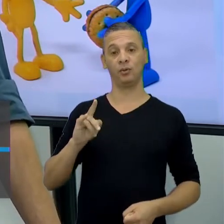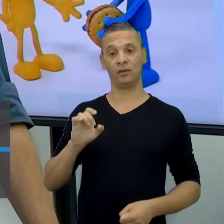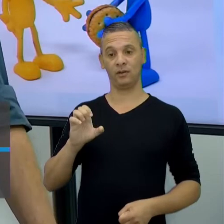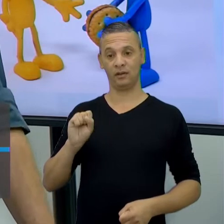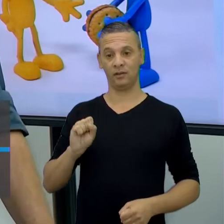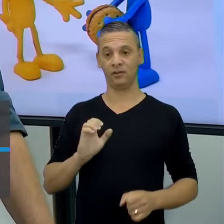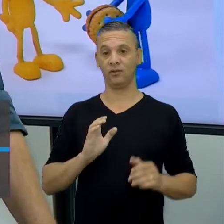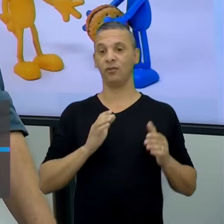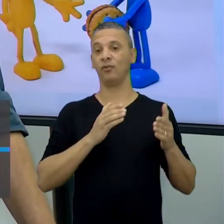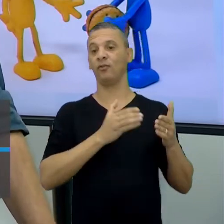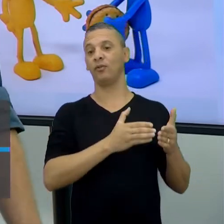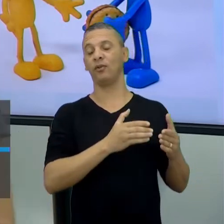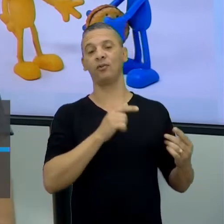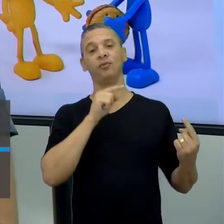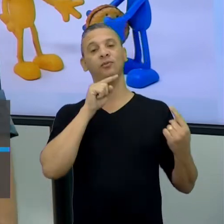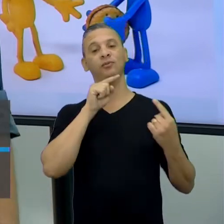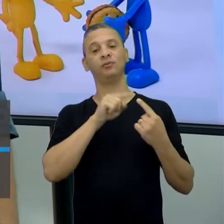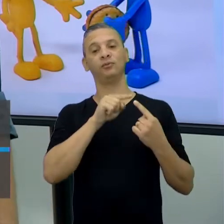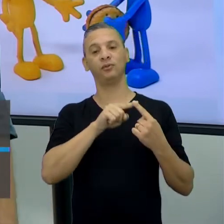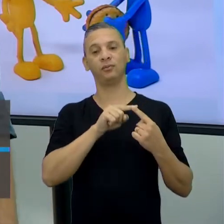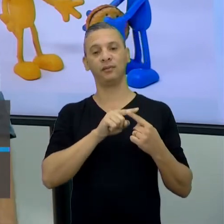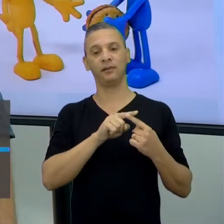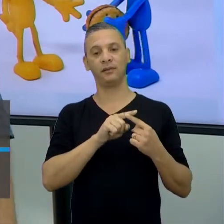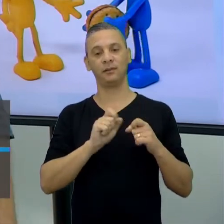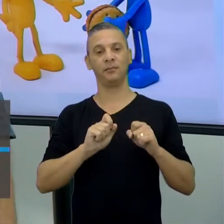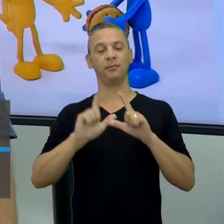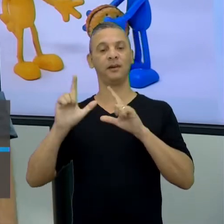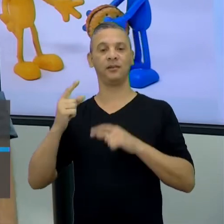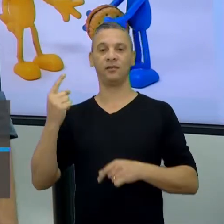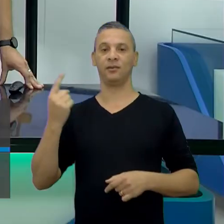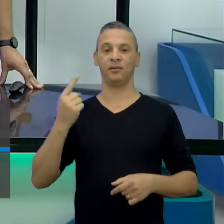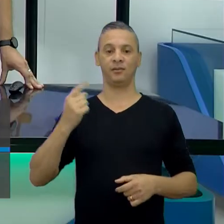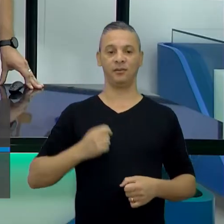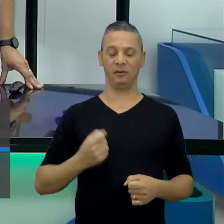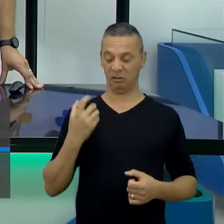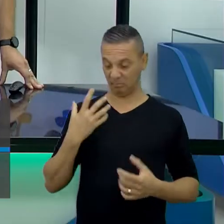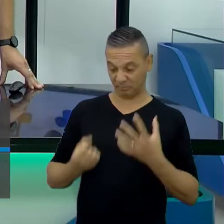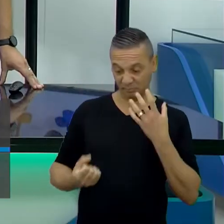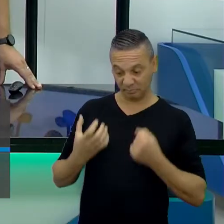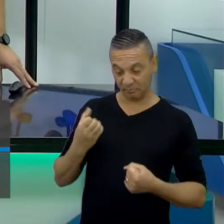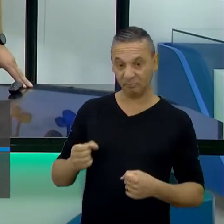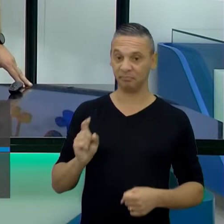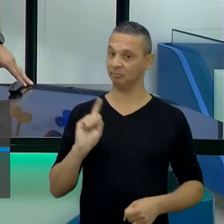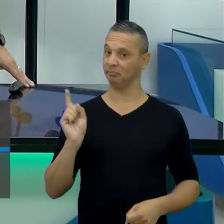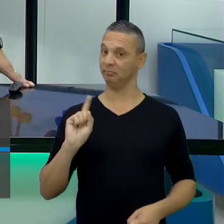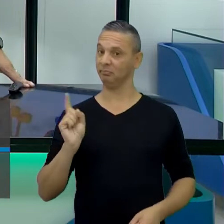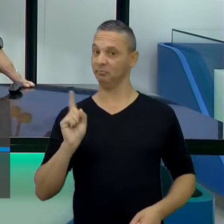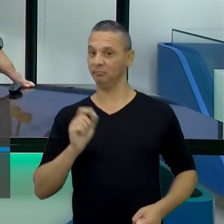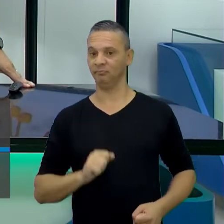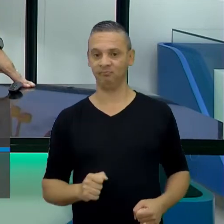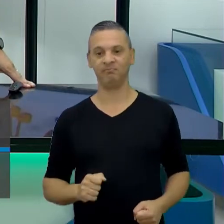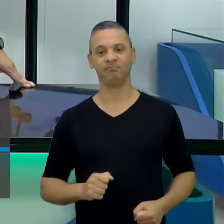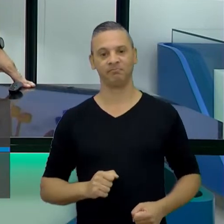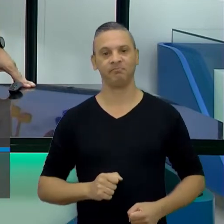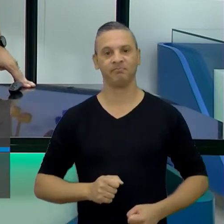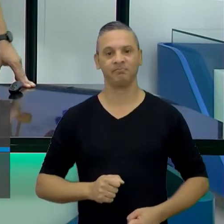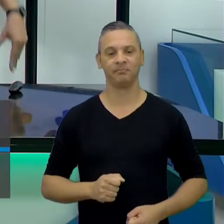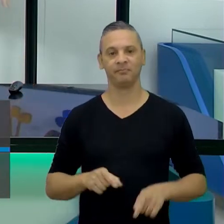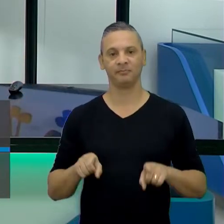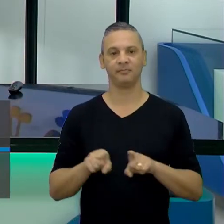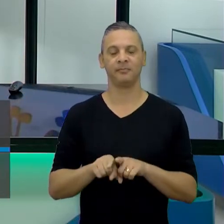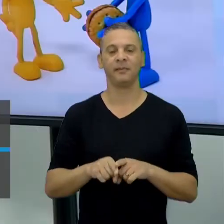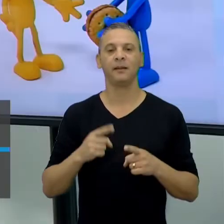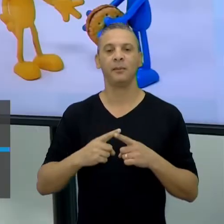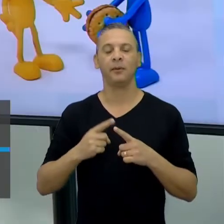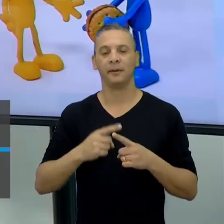direcionar você para aquela página primeiro depois. Eu não aceito tanto cookie, depende do meu Então, mas esse é um problema também, ficar aceitando o cookie. Porque,